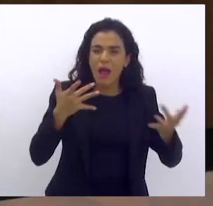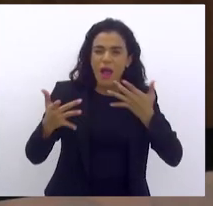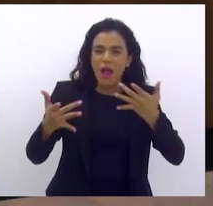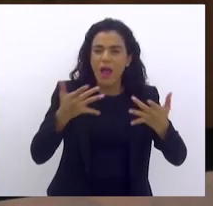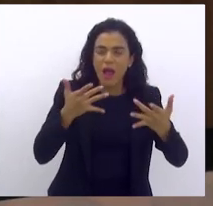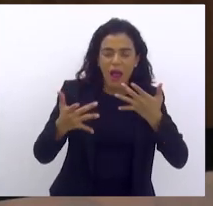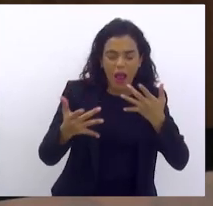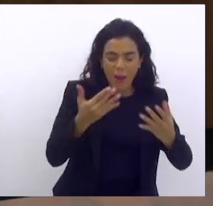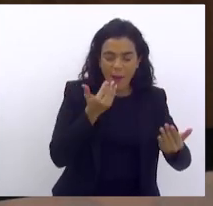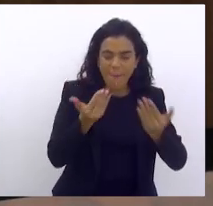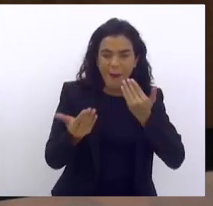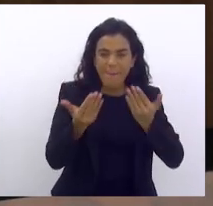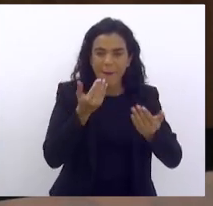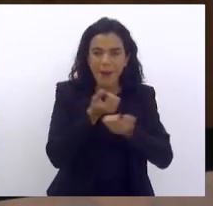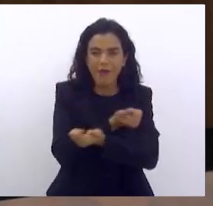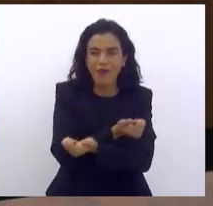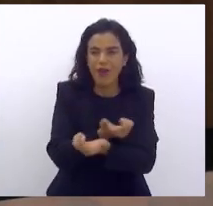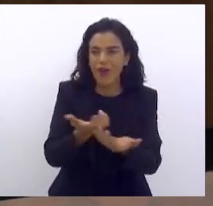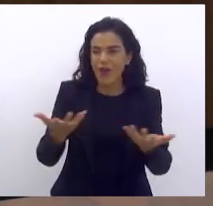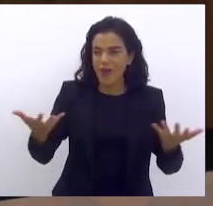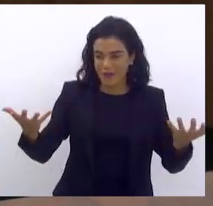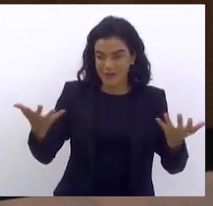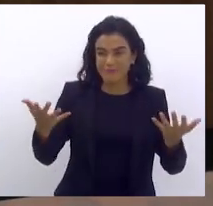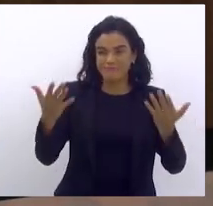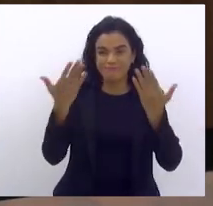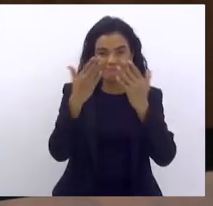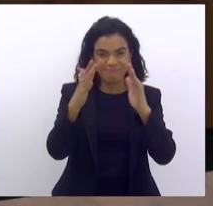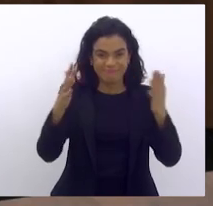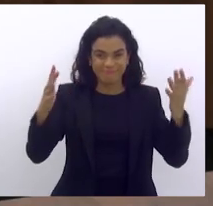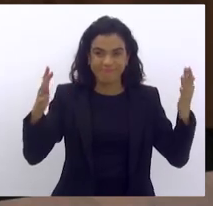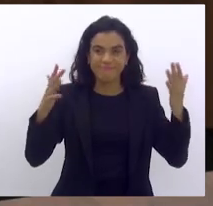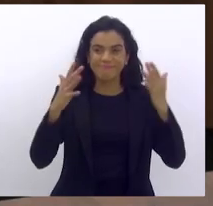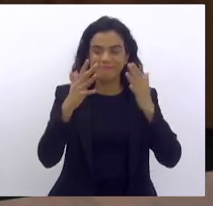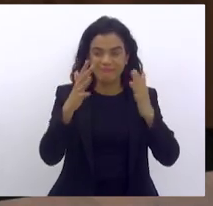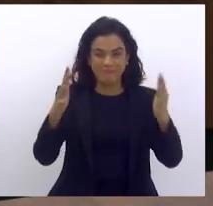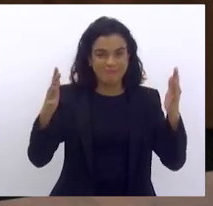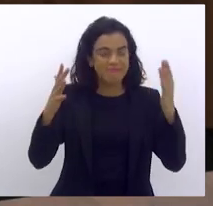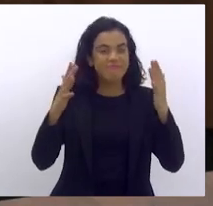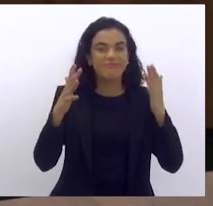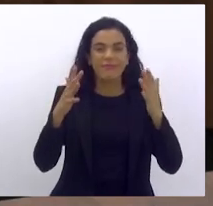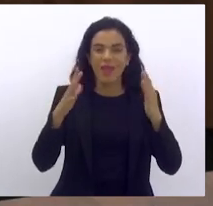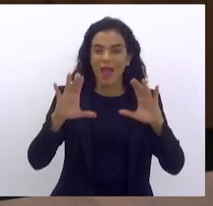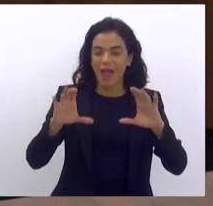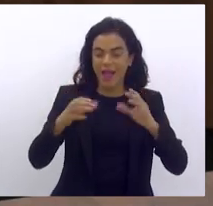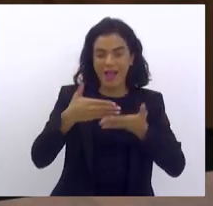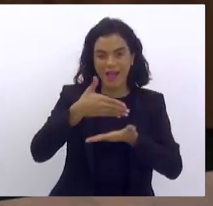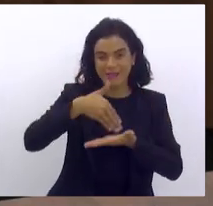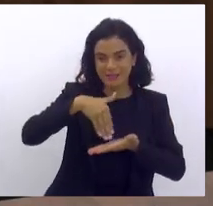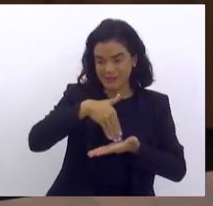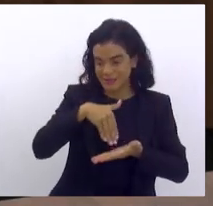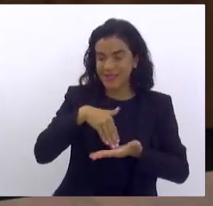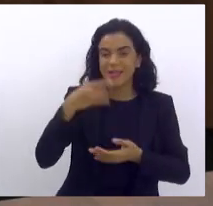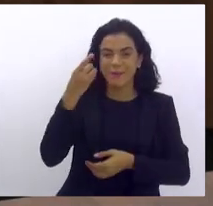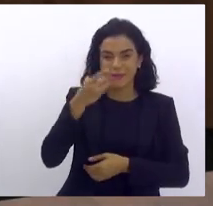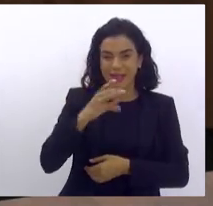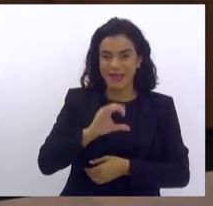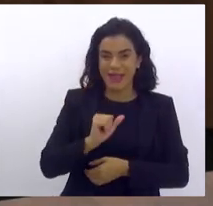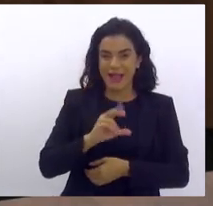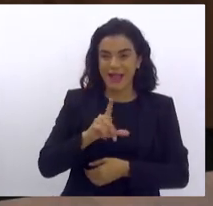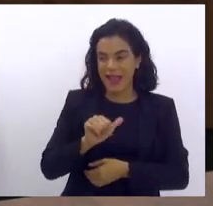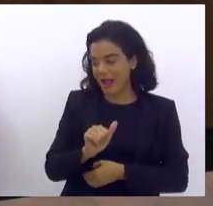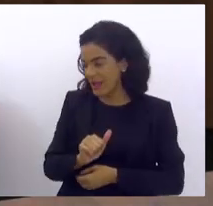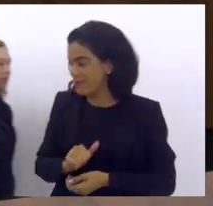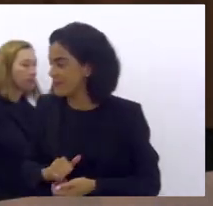oferecido a todos os participantes. Então, parabéns ao gabinete da deputada Carla